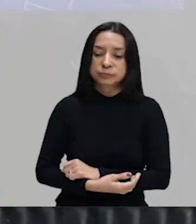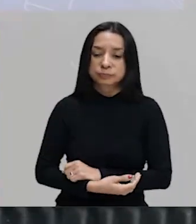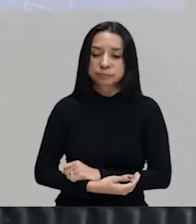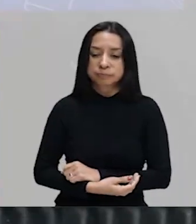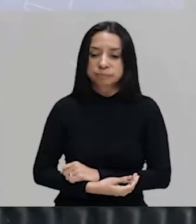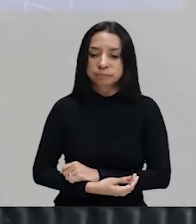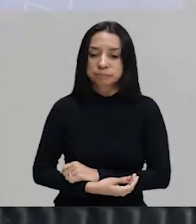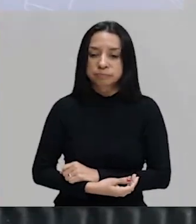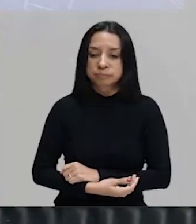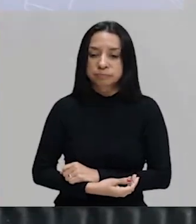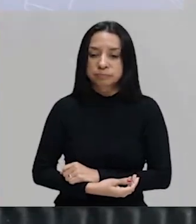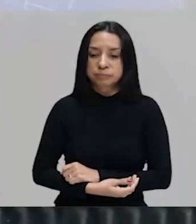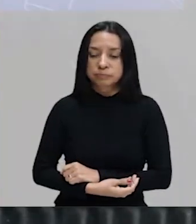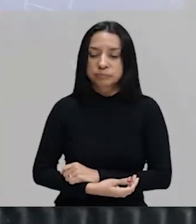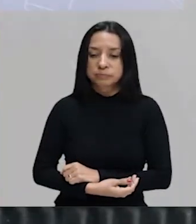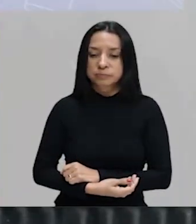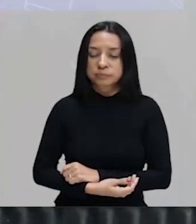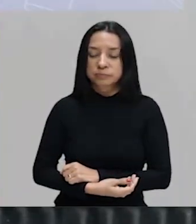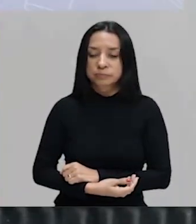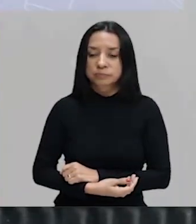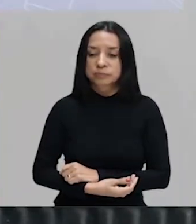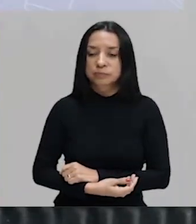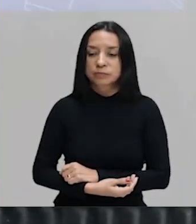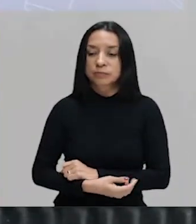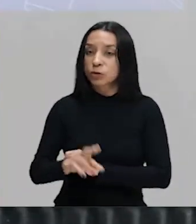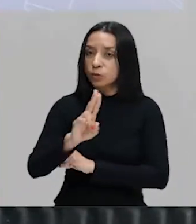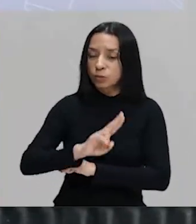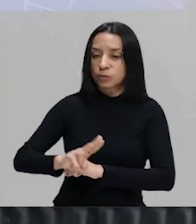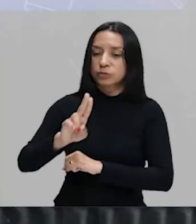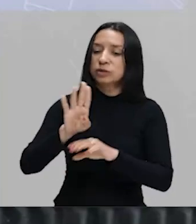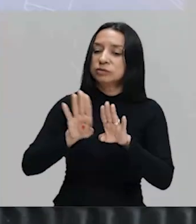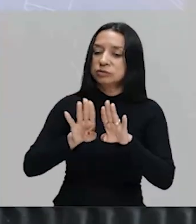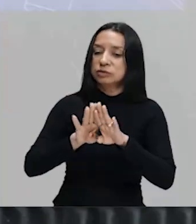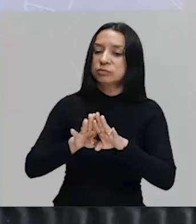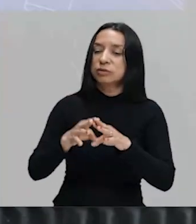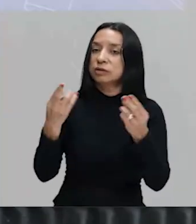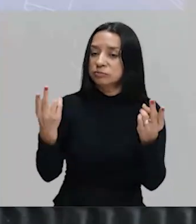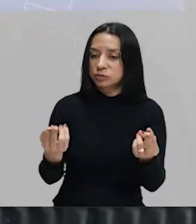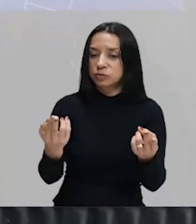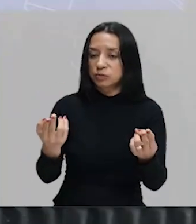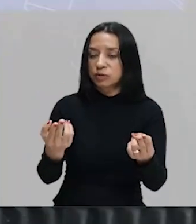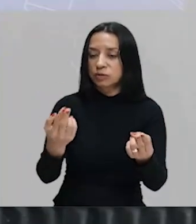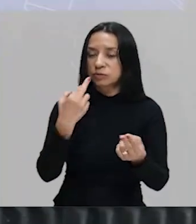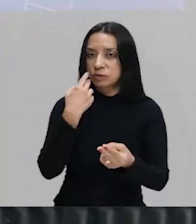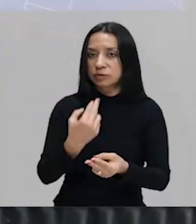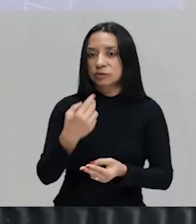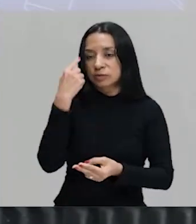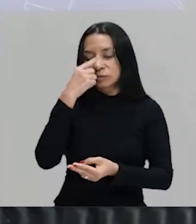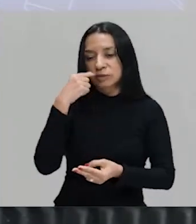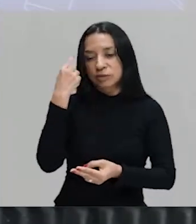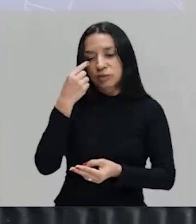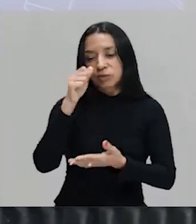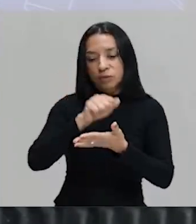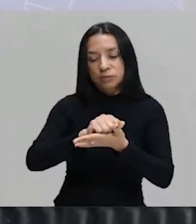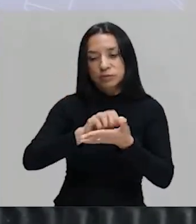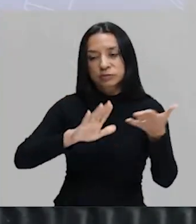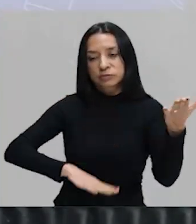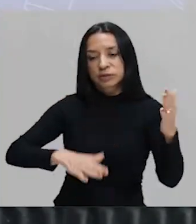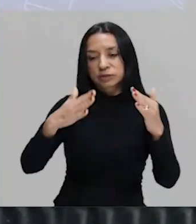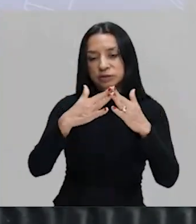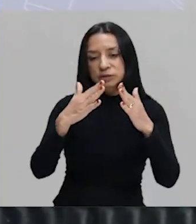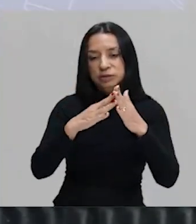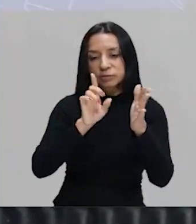ilustríssimo, santidade, são utilizados também dessa mesma forma na língua espanhola? Essa é uma atividade de casa para